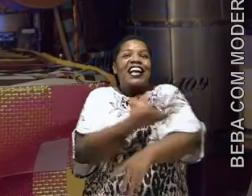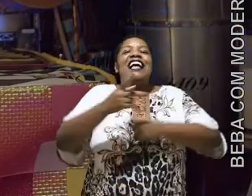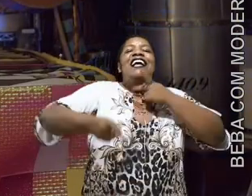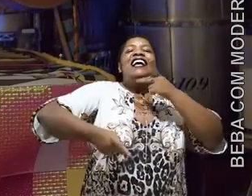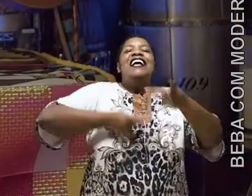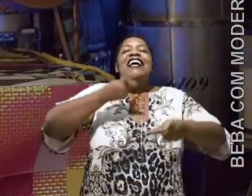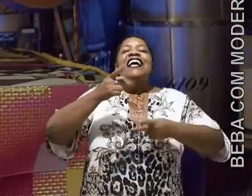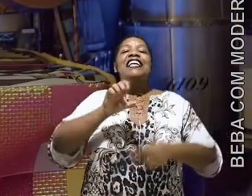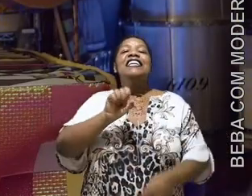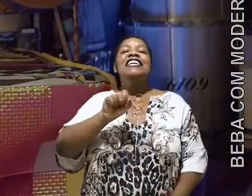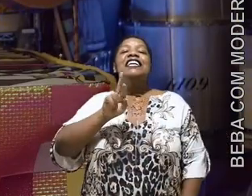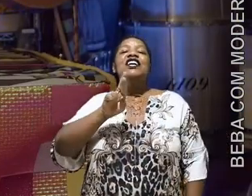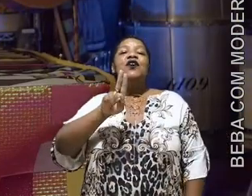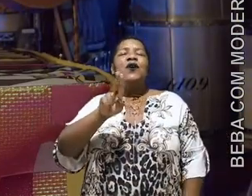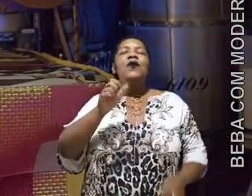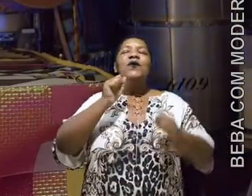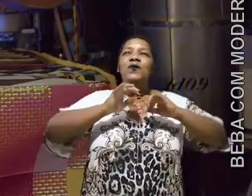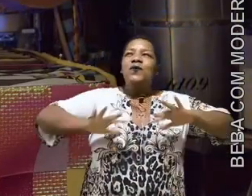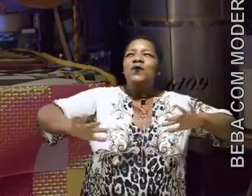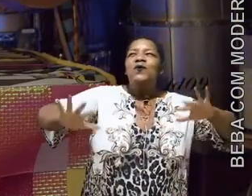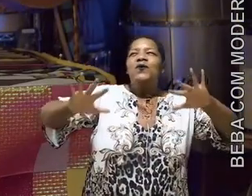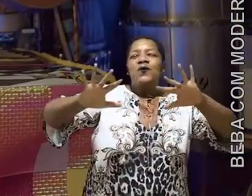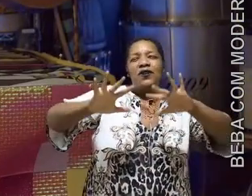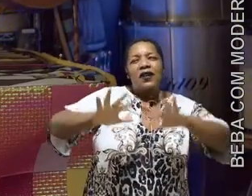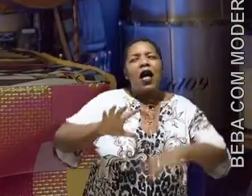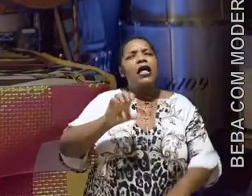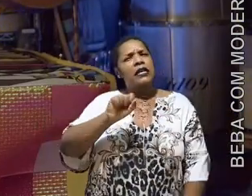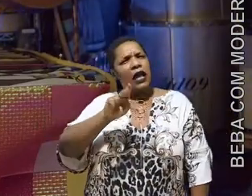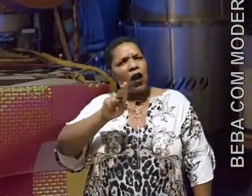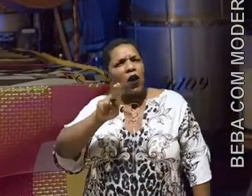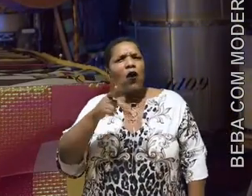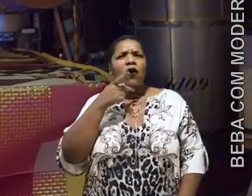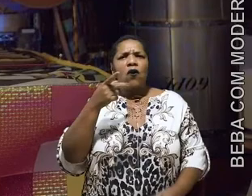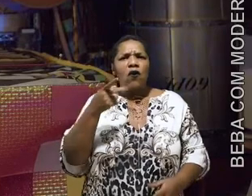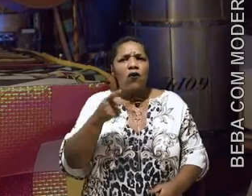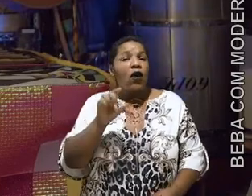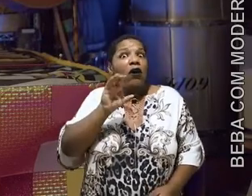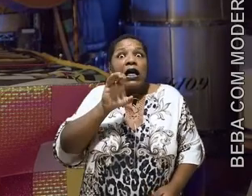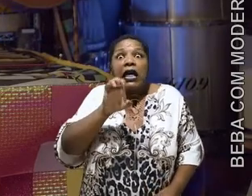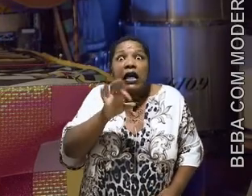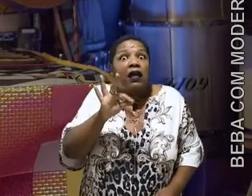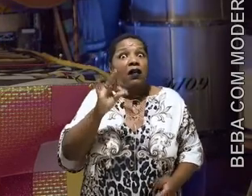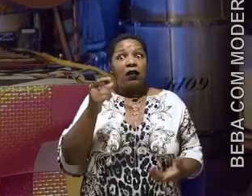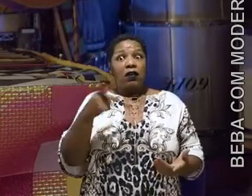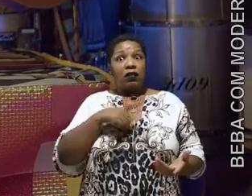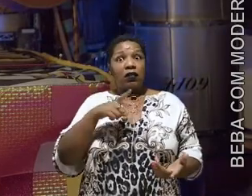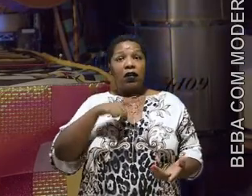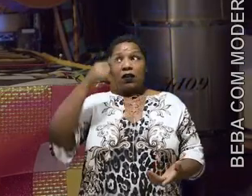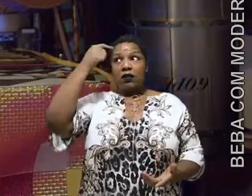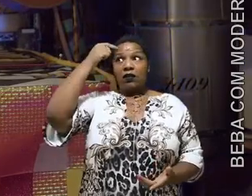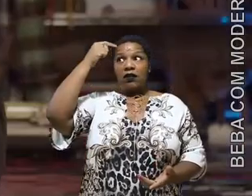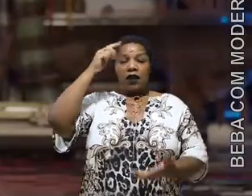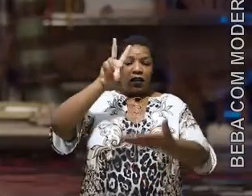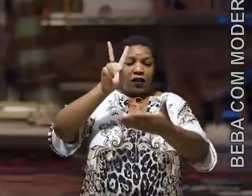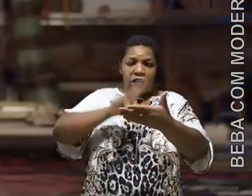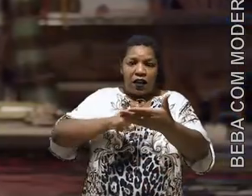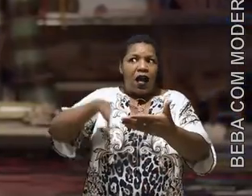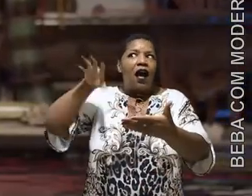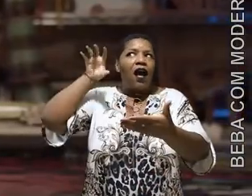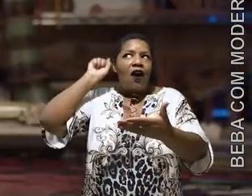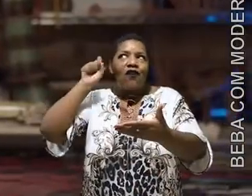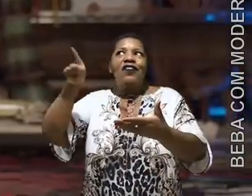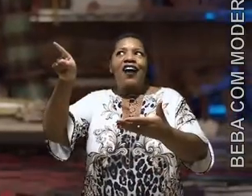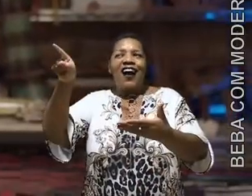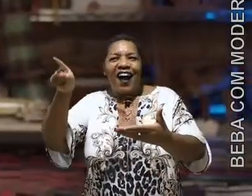emoção pura que faz diagramação e o sarau da Ademar ou no Sarau da Fundão salão completo sacolinha o efeito que isso tem na cabeça